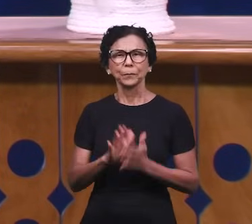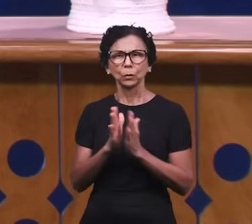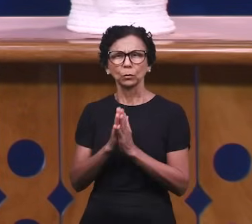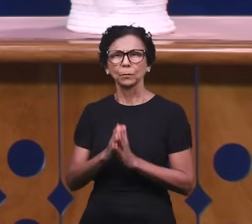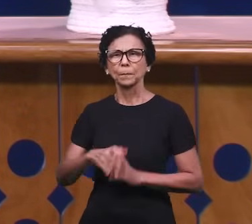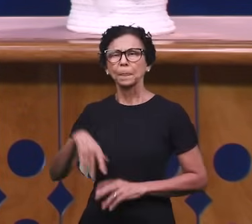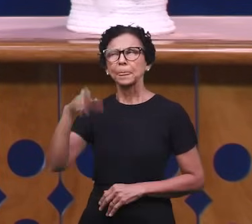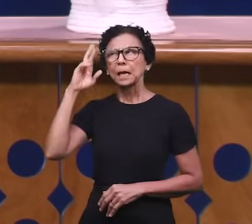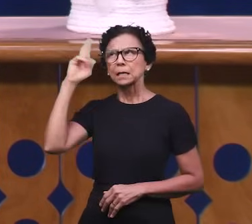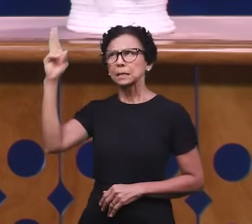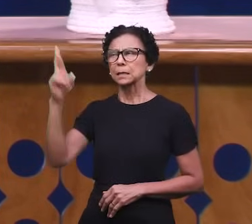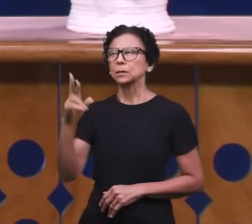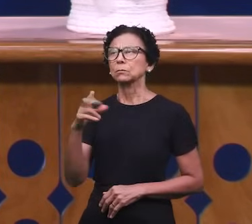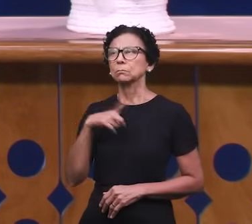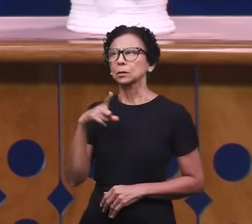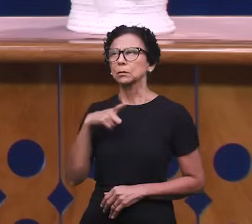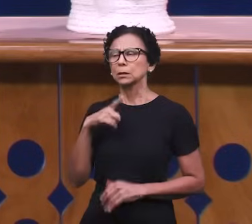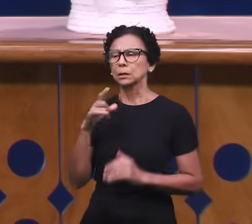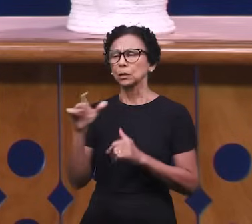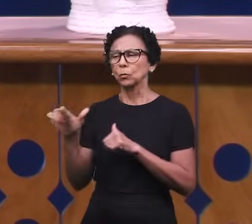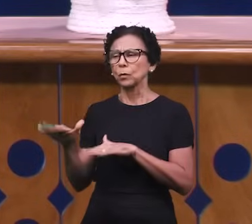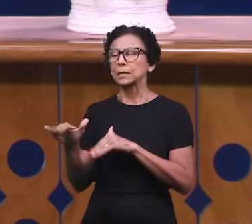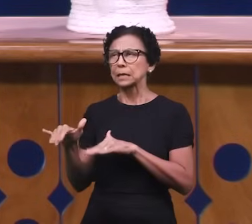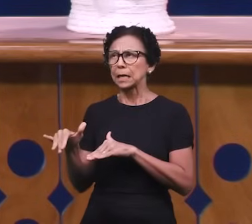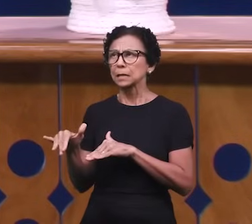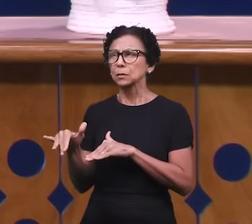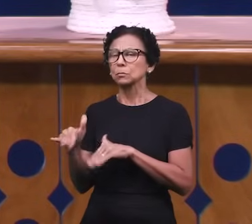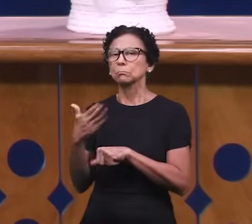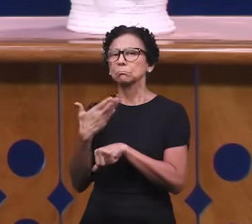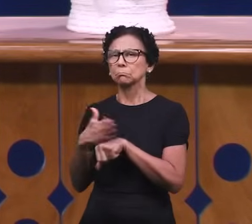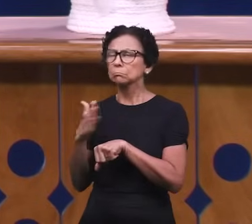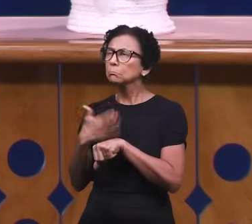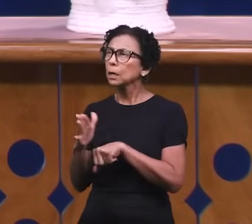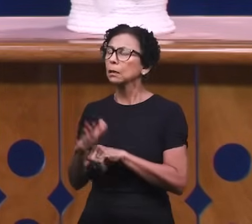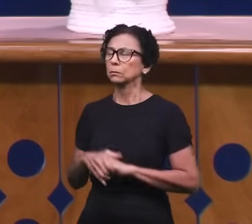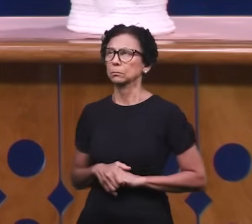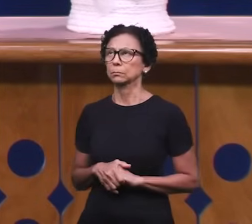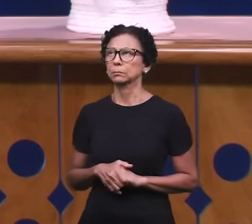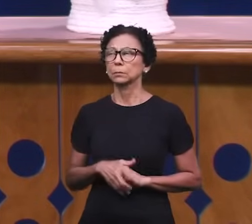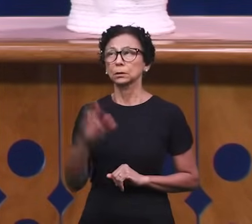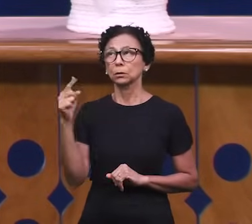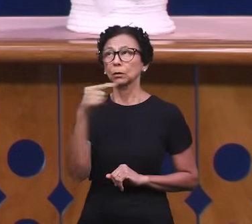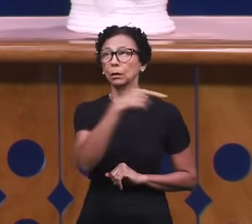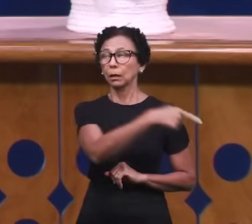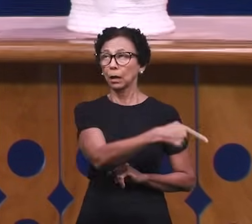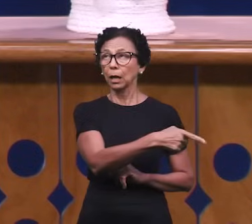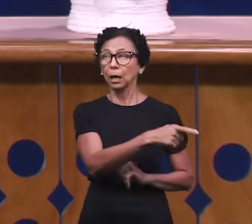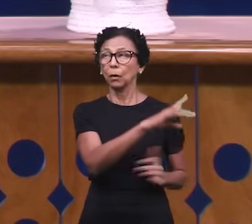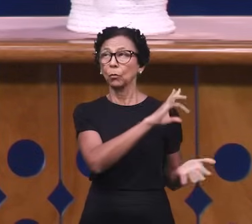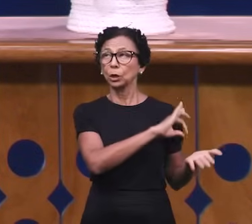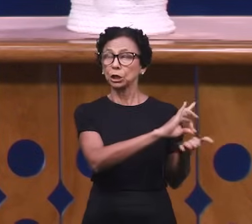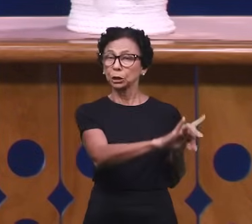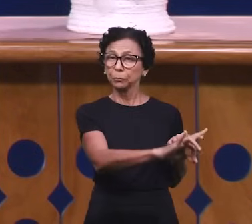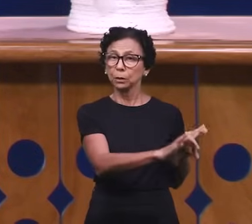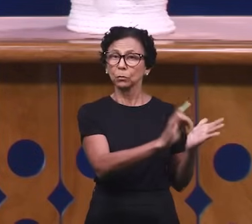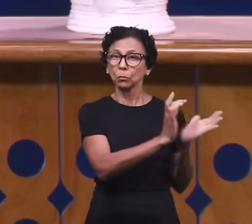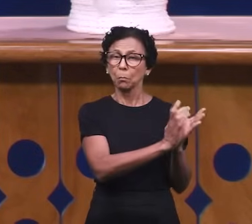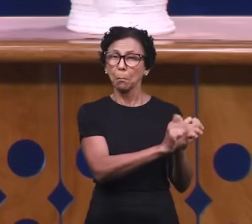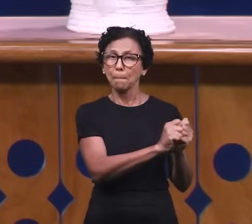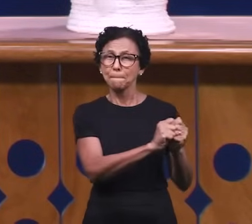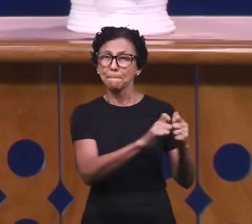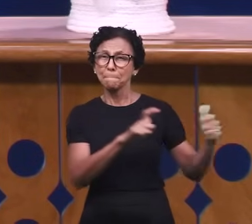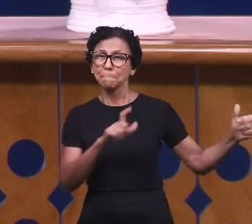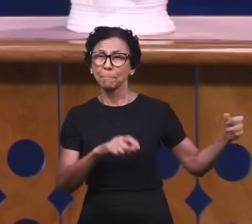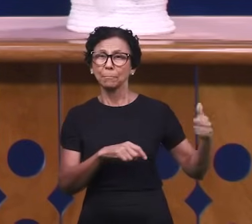Oração de asa foi o seguinte: "Senhor, eu tenho um exército preparado. Tem um outro que está vindo aí. Ora, eu